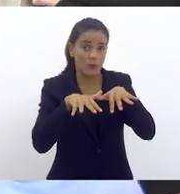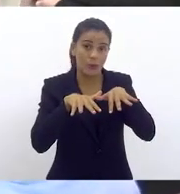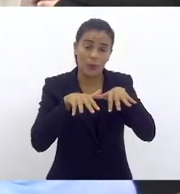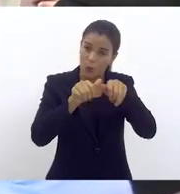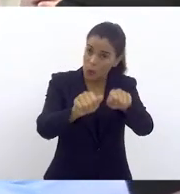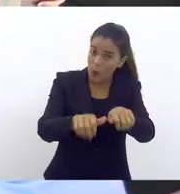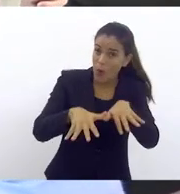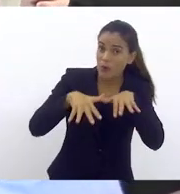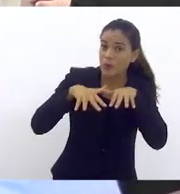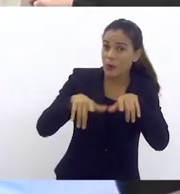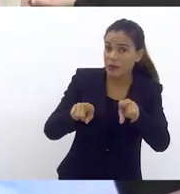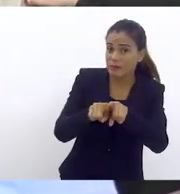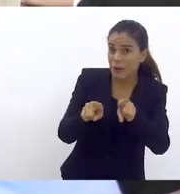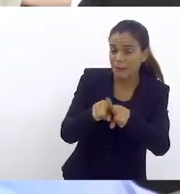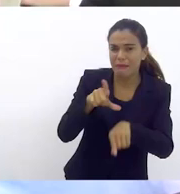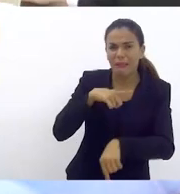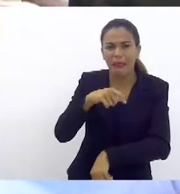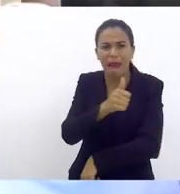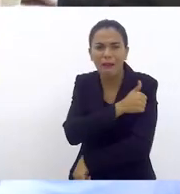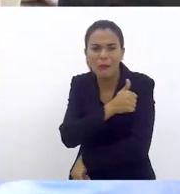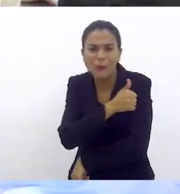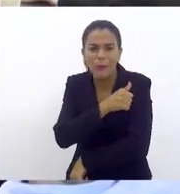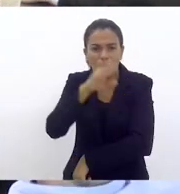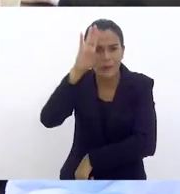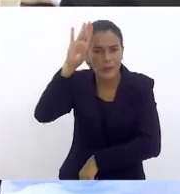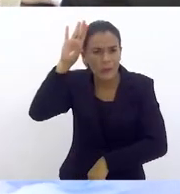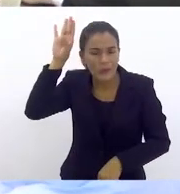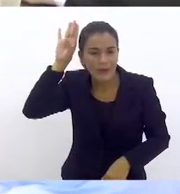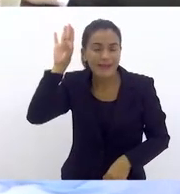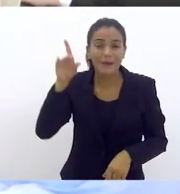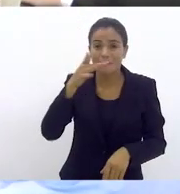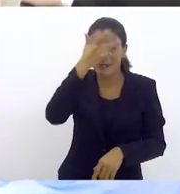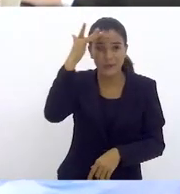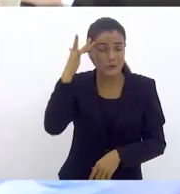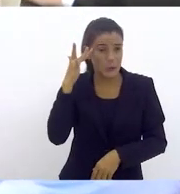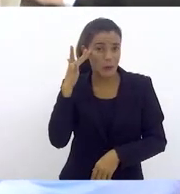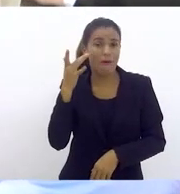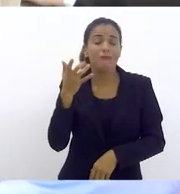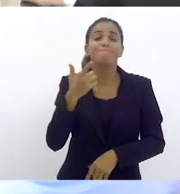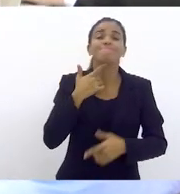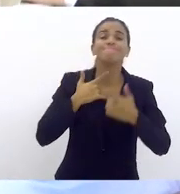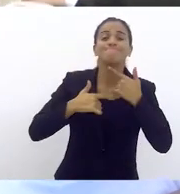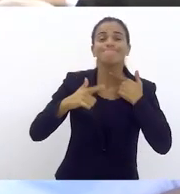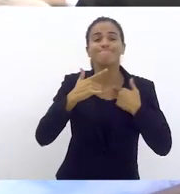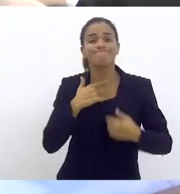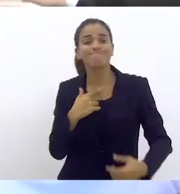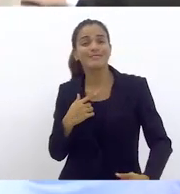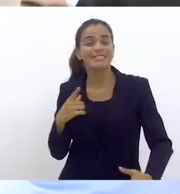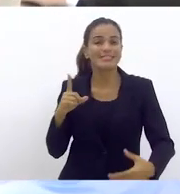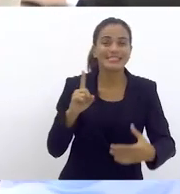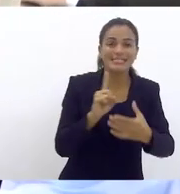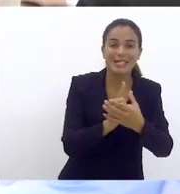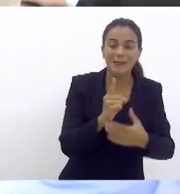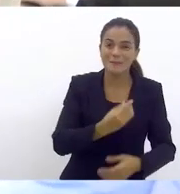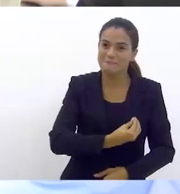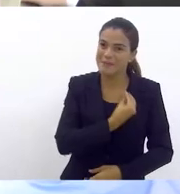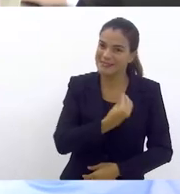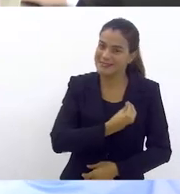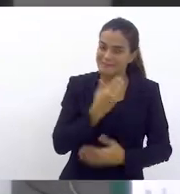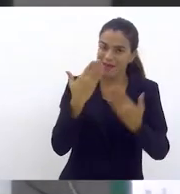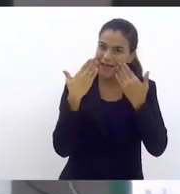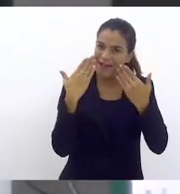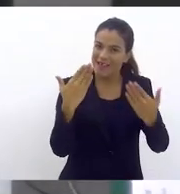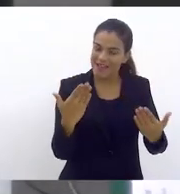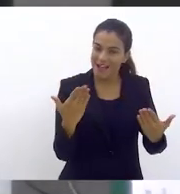também é nós estamos com estudantes e pessoas que vieram participar e prestigiar essa essa apresentação e